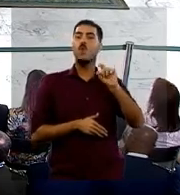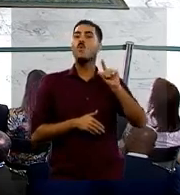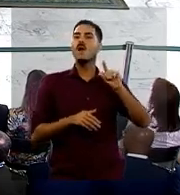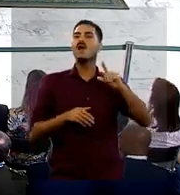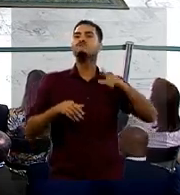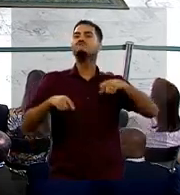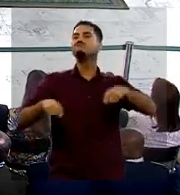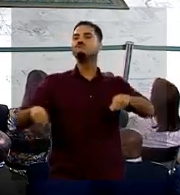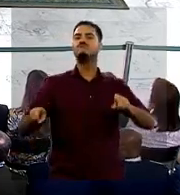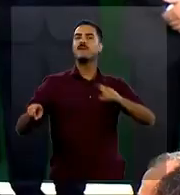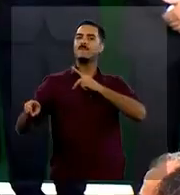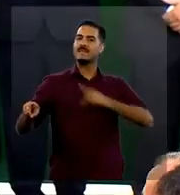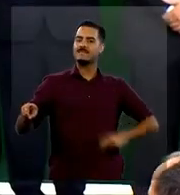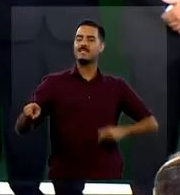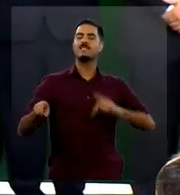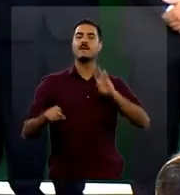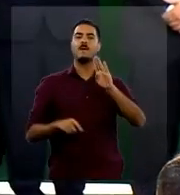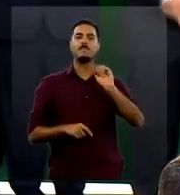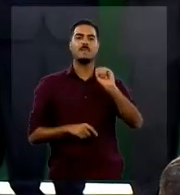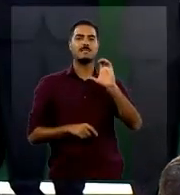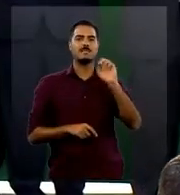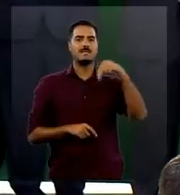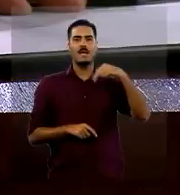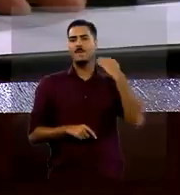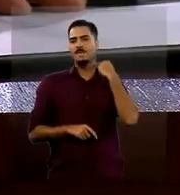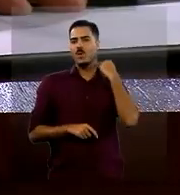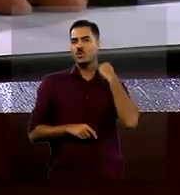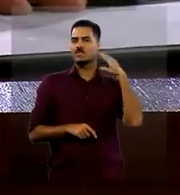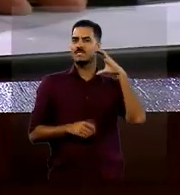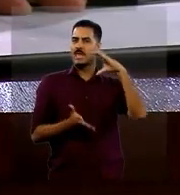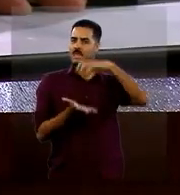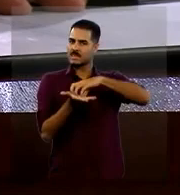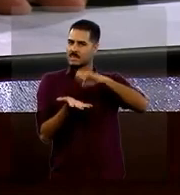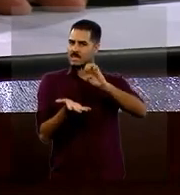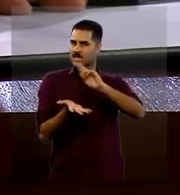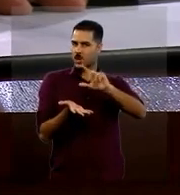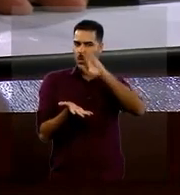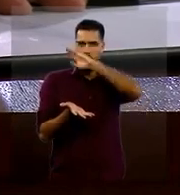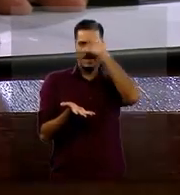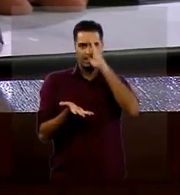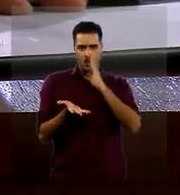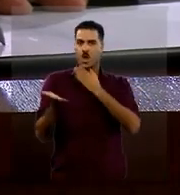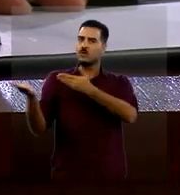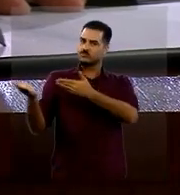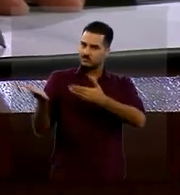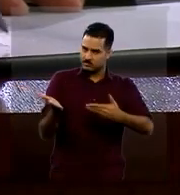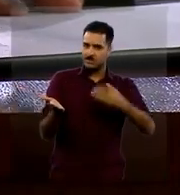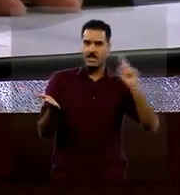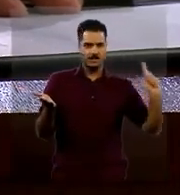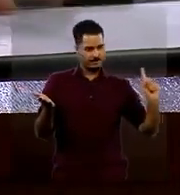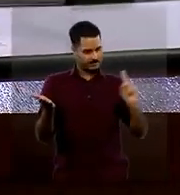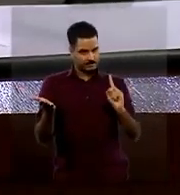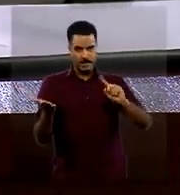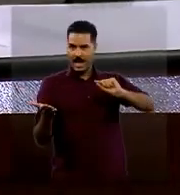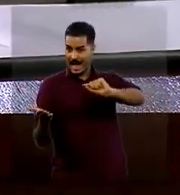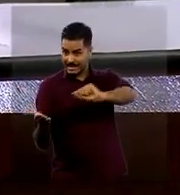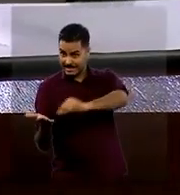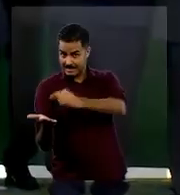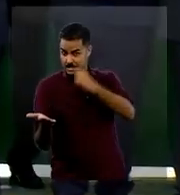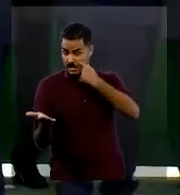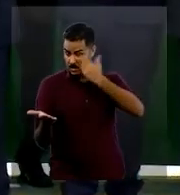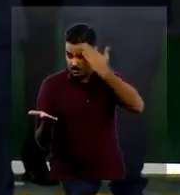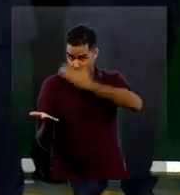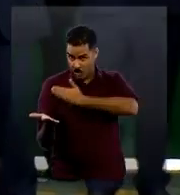Brasil. Convidamos o senhor Campos Neto a acompanhar a referida assinatura e tomar lugar no